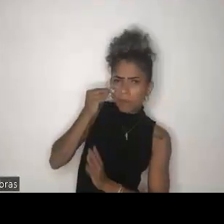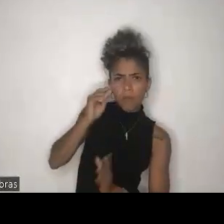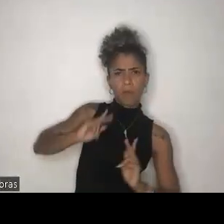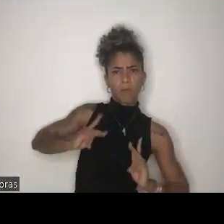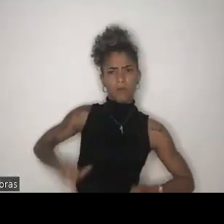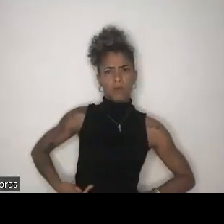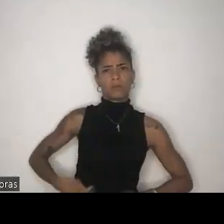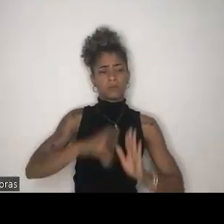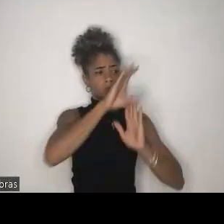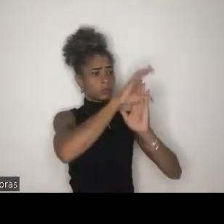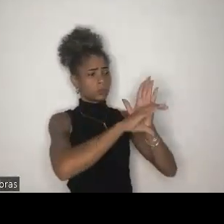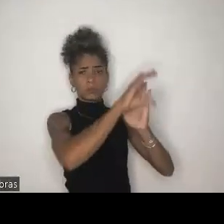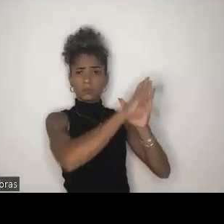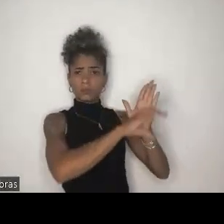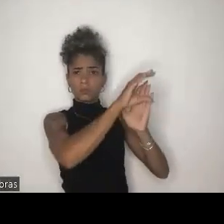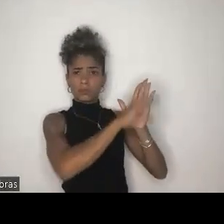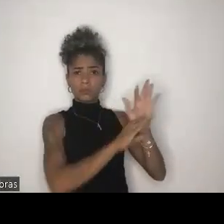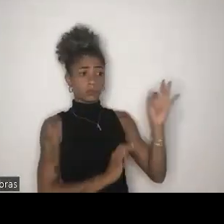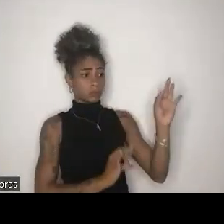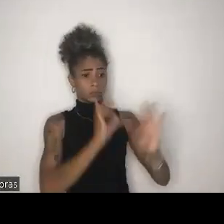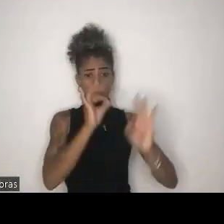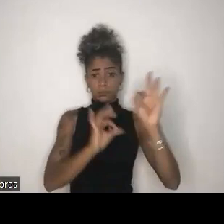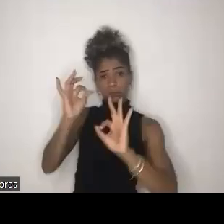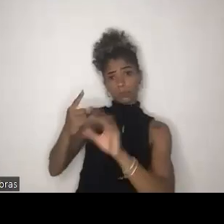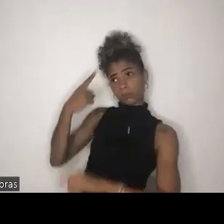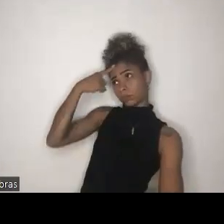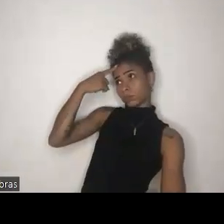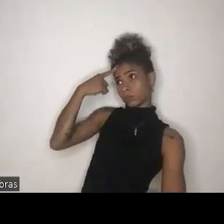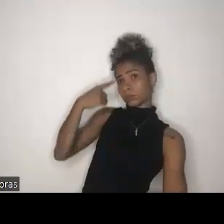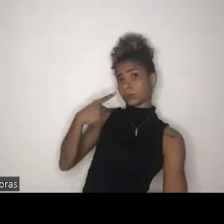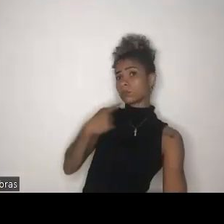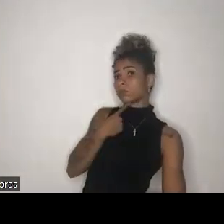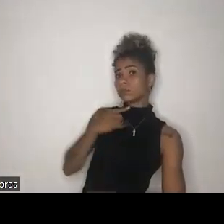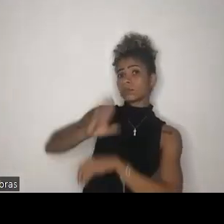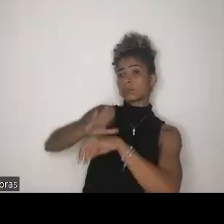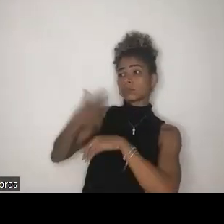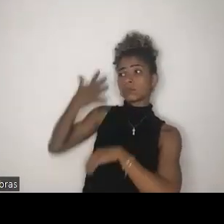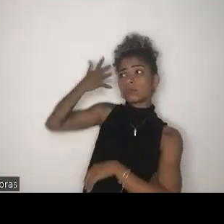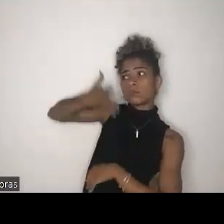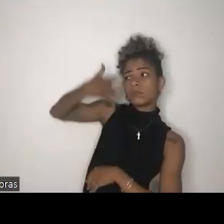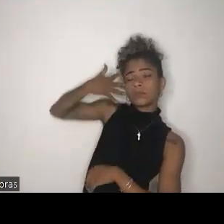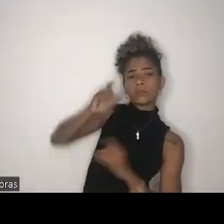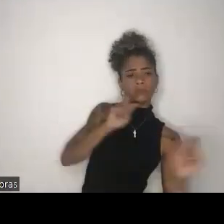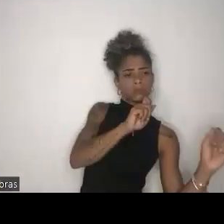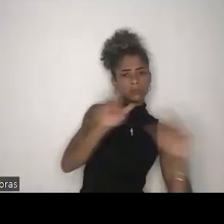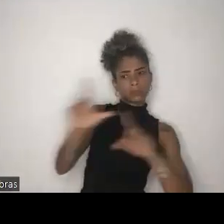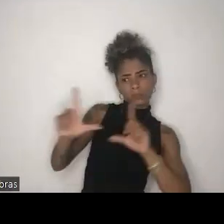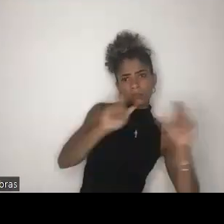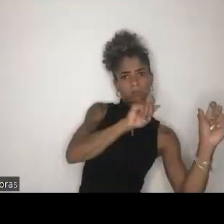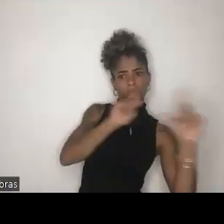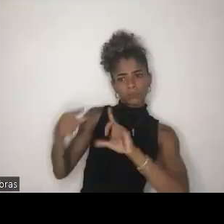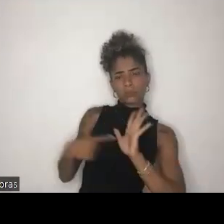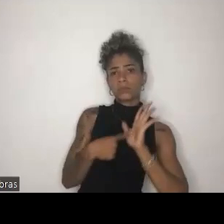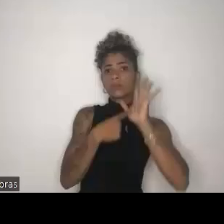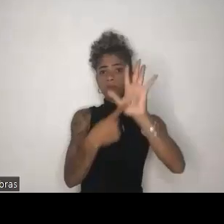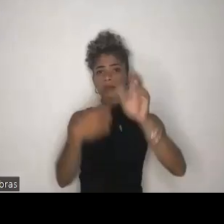conceitos eles eu preparei todas essas imagens para essa palestra para ir passando e mostrando para vocês que essa